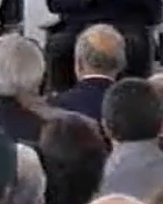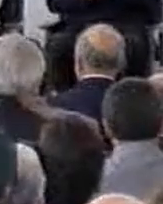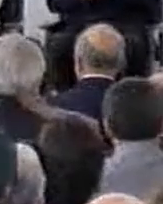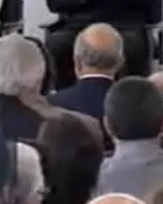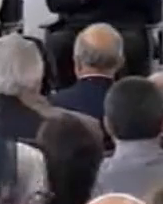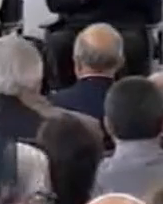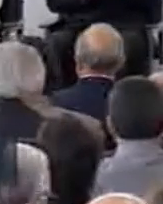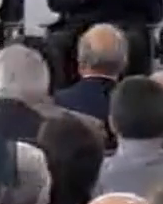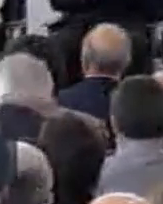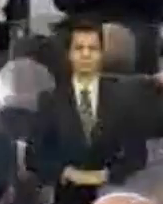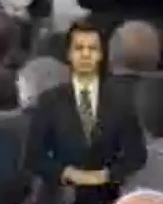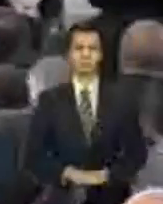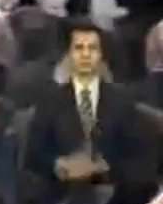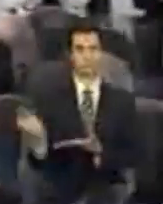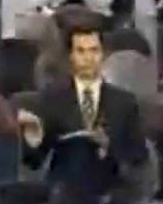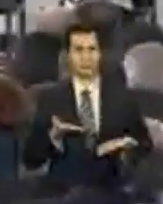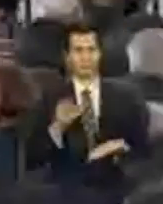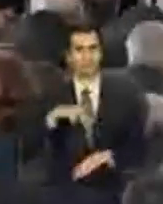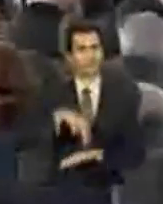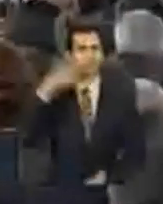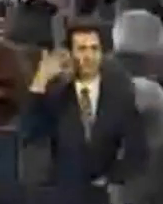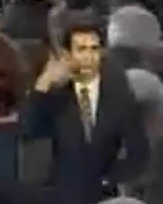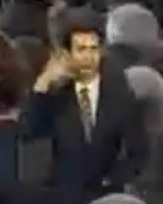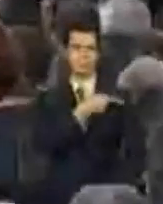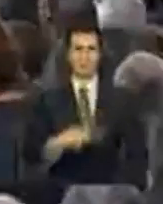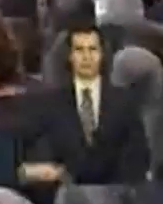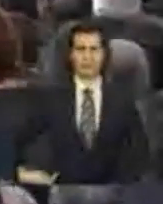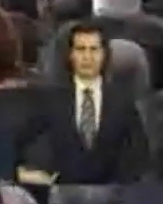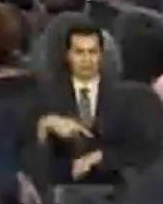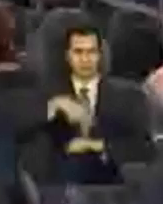Com a palavra, senhora Presidenta da República.